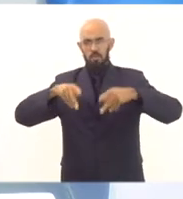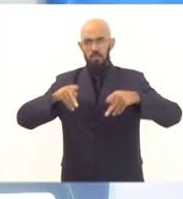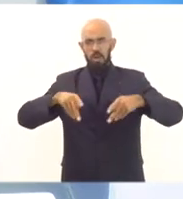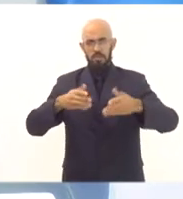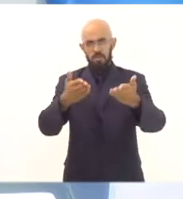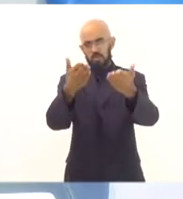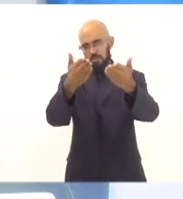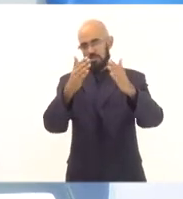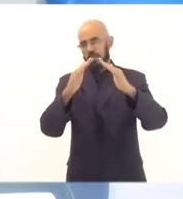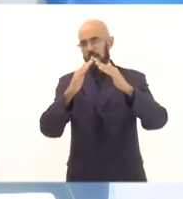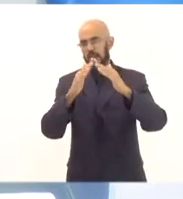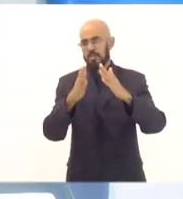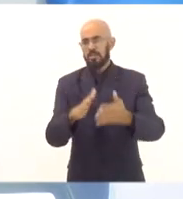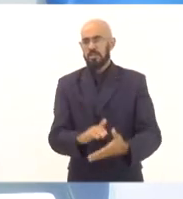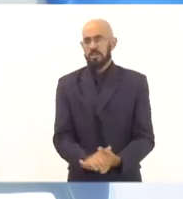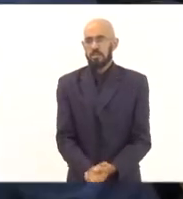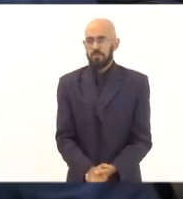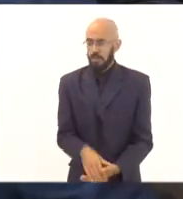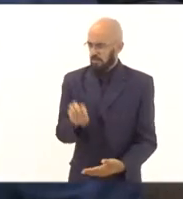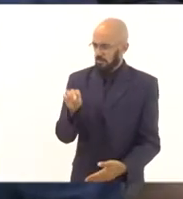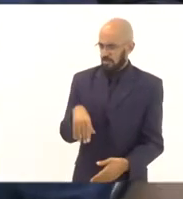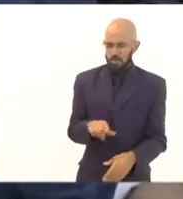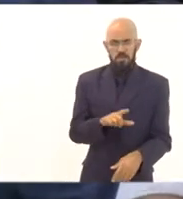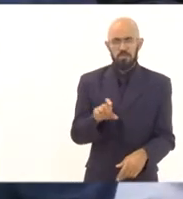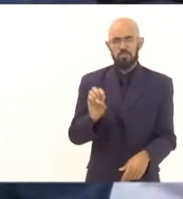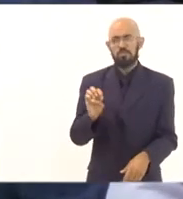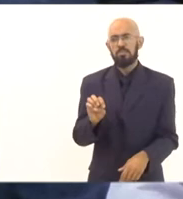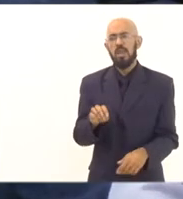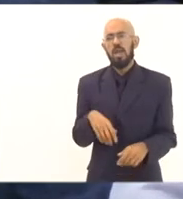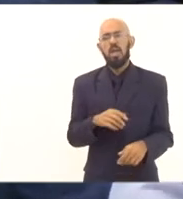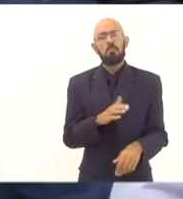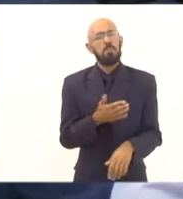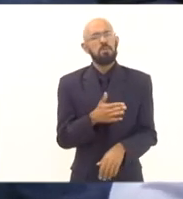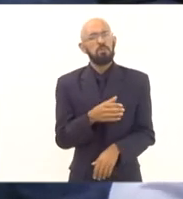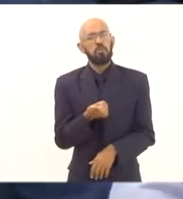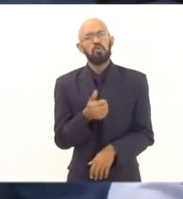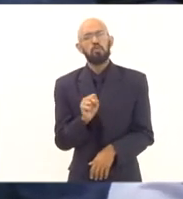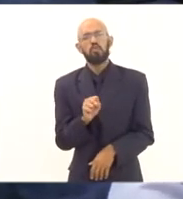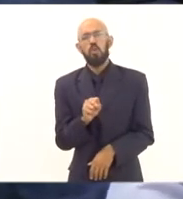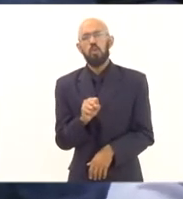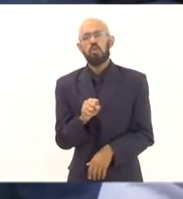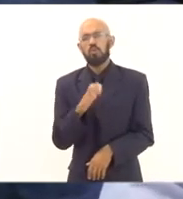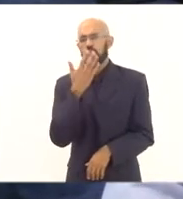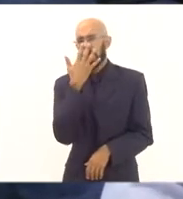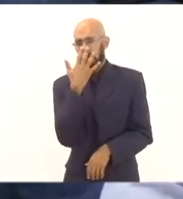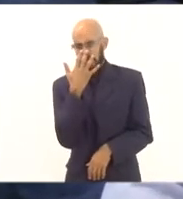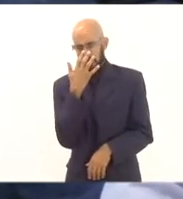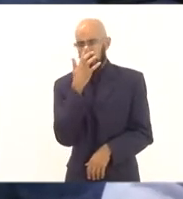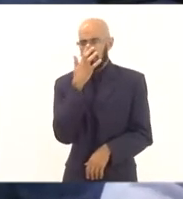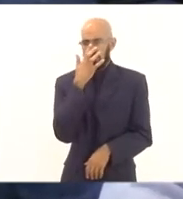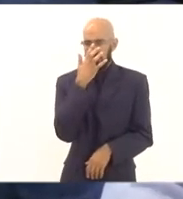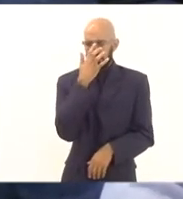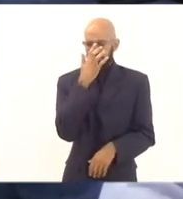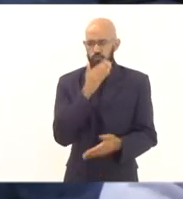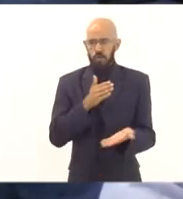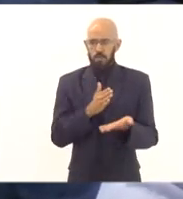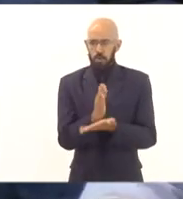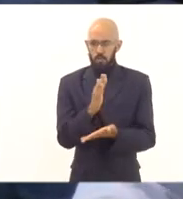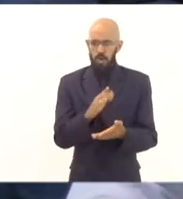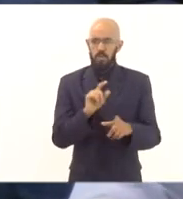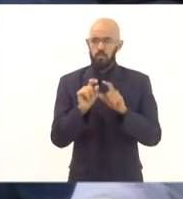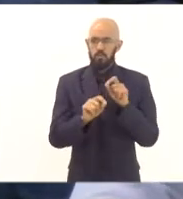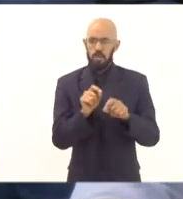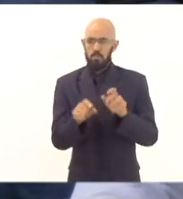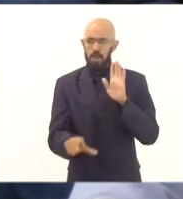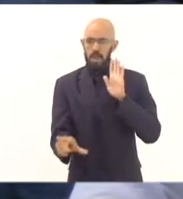Claro Salvo engano dia 18 no em meados de Fevereiro Foi aprovado